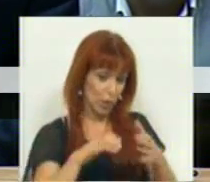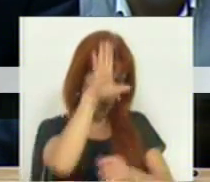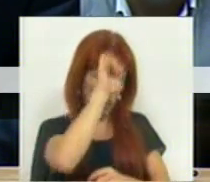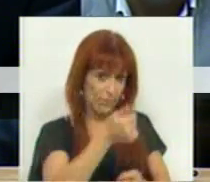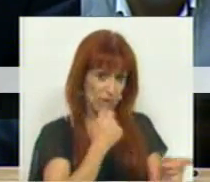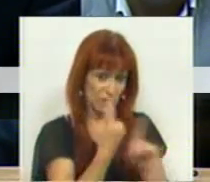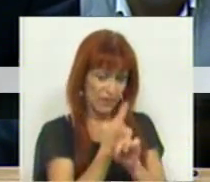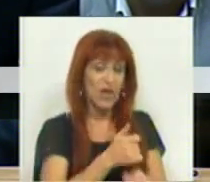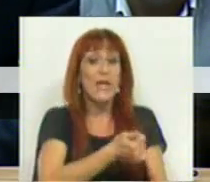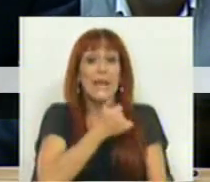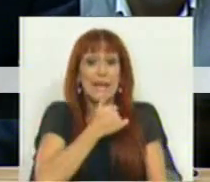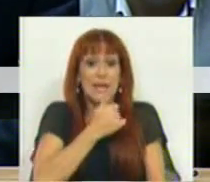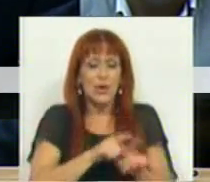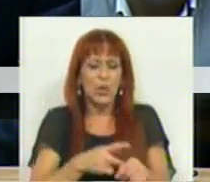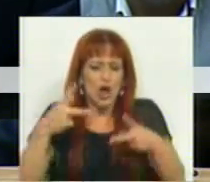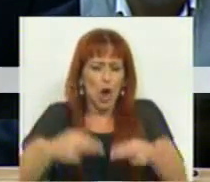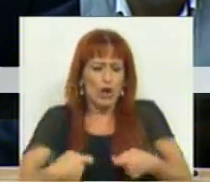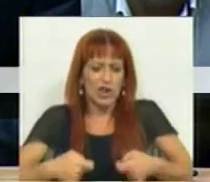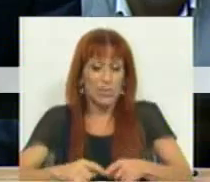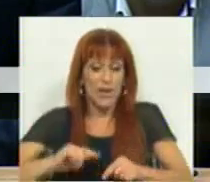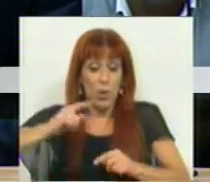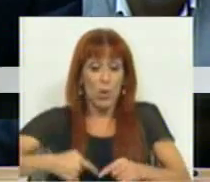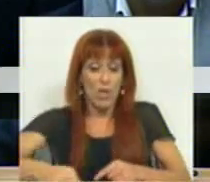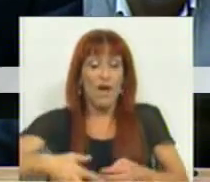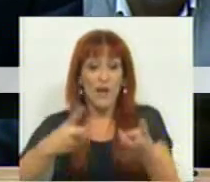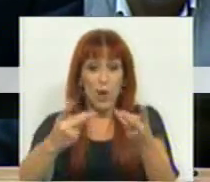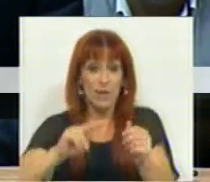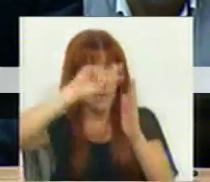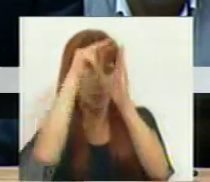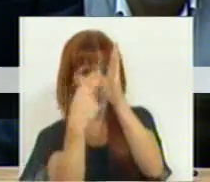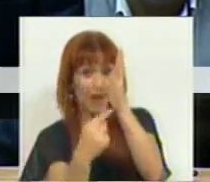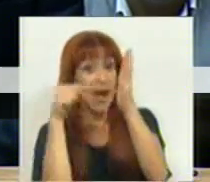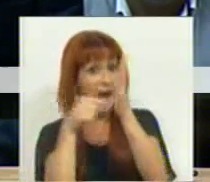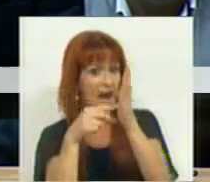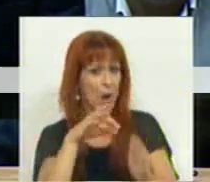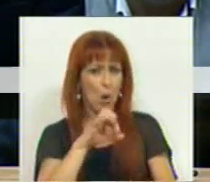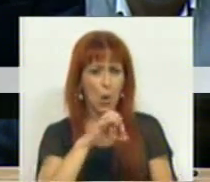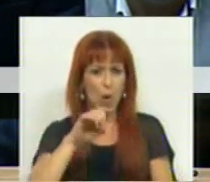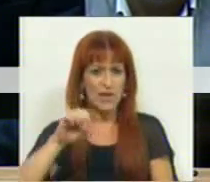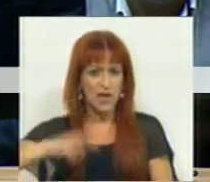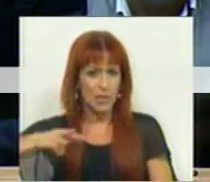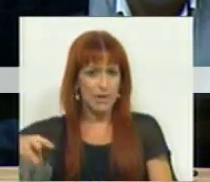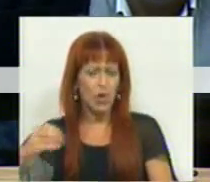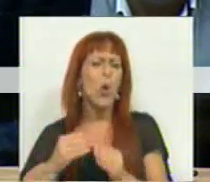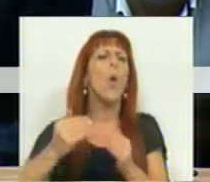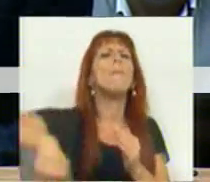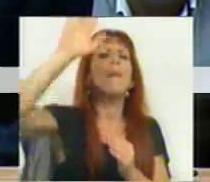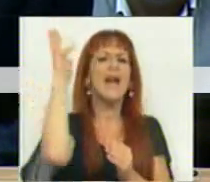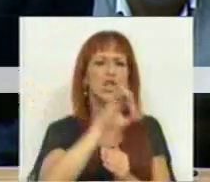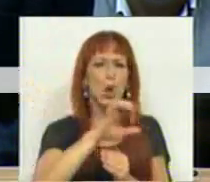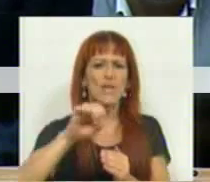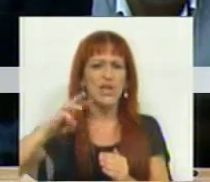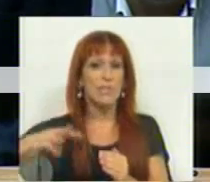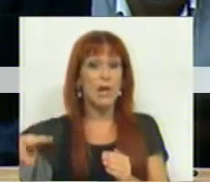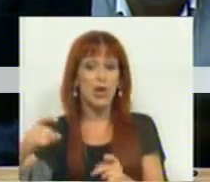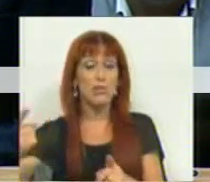Ministros decidiu para cortar na despesa no próximo orçamento retificativo é 800 milhões de euros ou superior a 800 milhões de